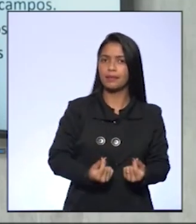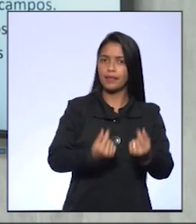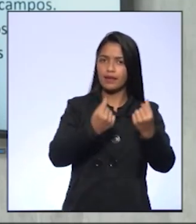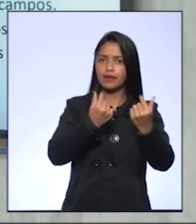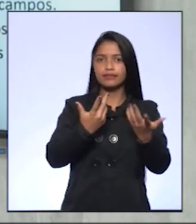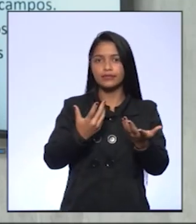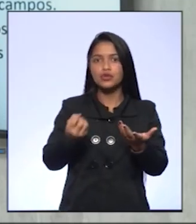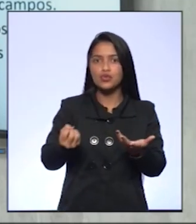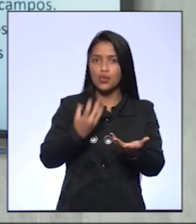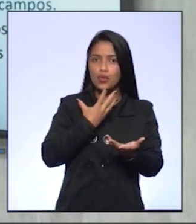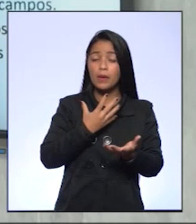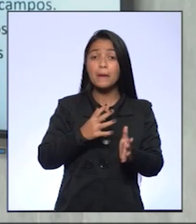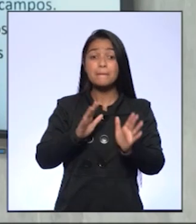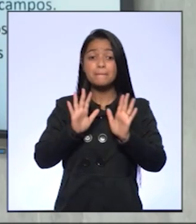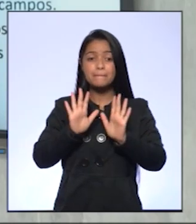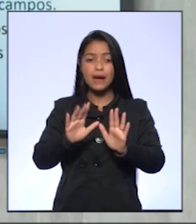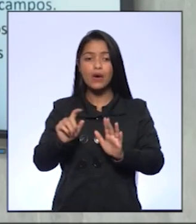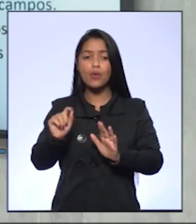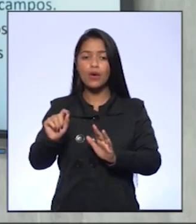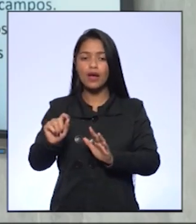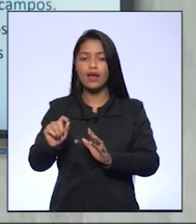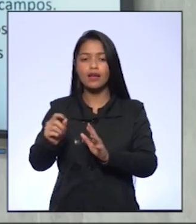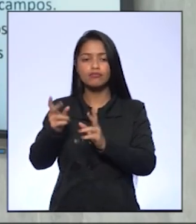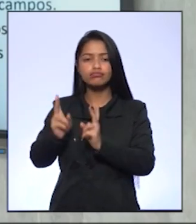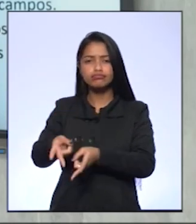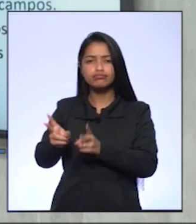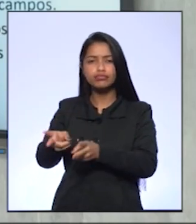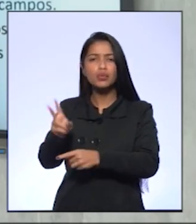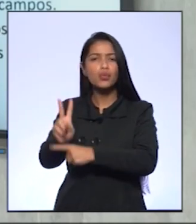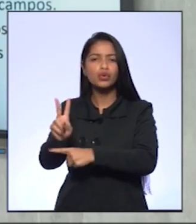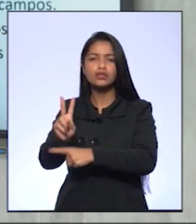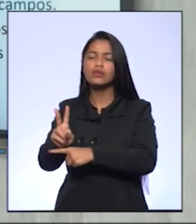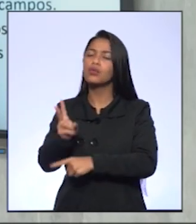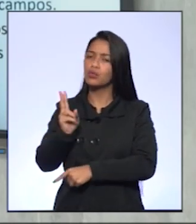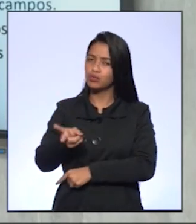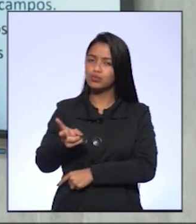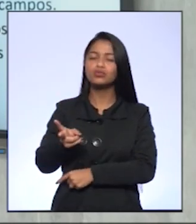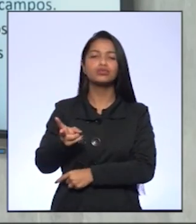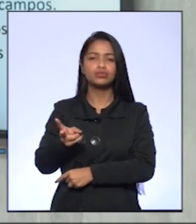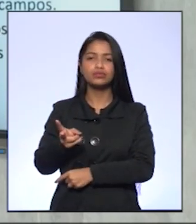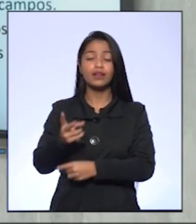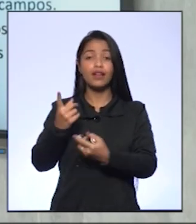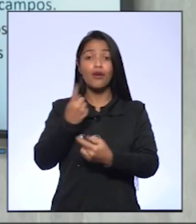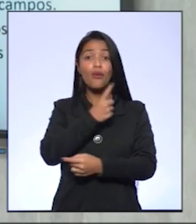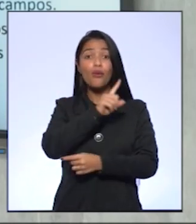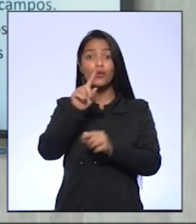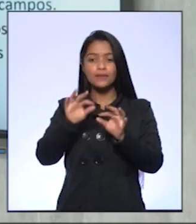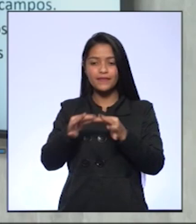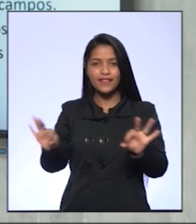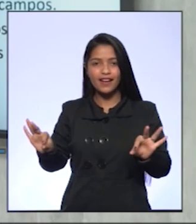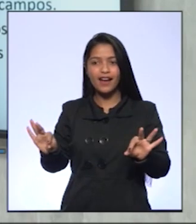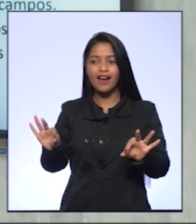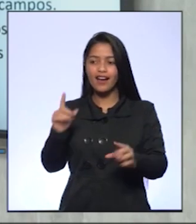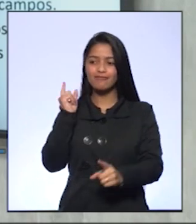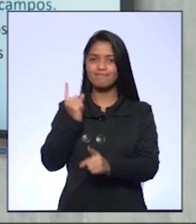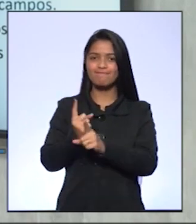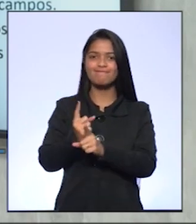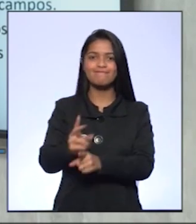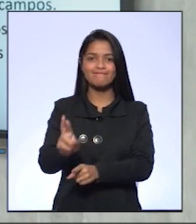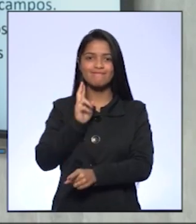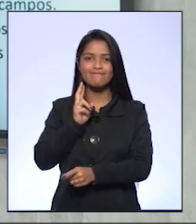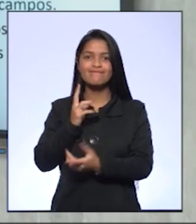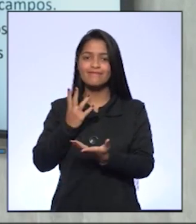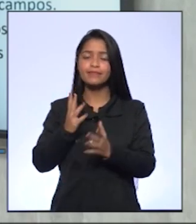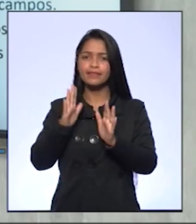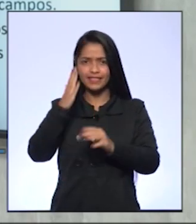cara, a proteção está lá. Você responde essa questão pela última frase. Doido, né? Entende o nível e a importância